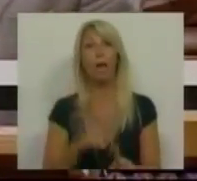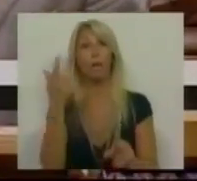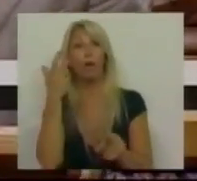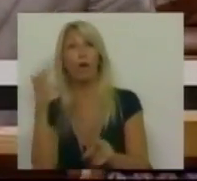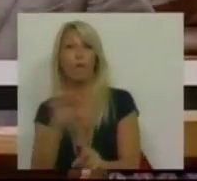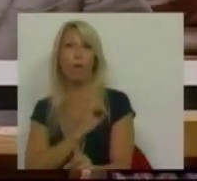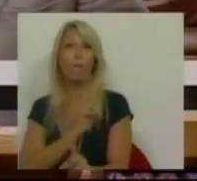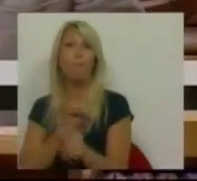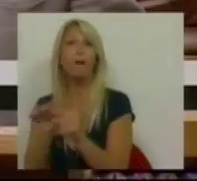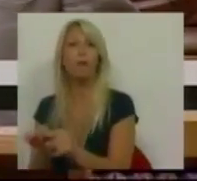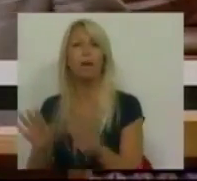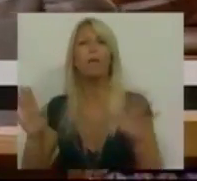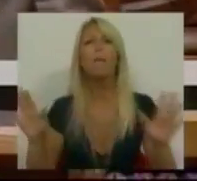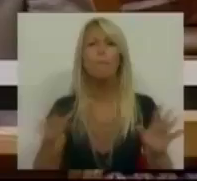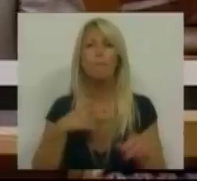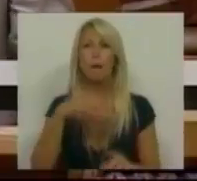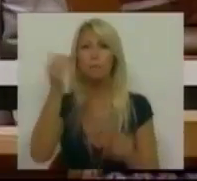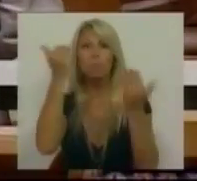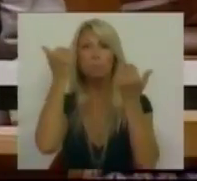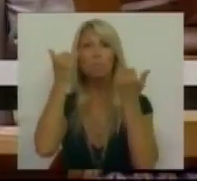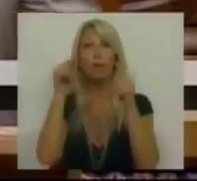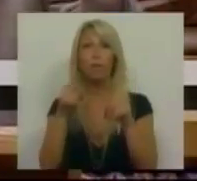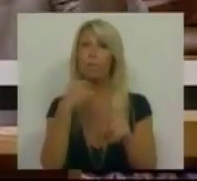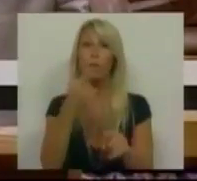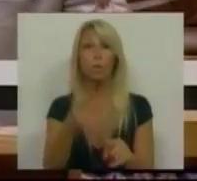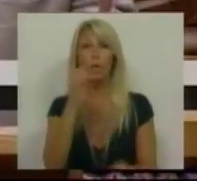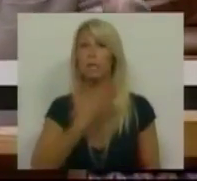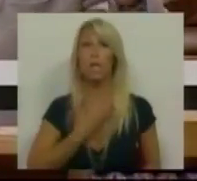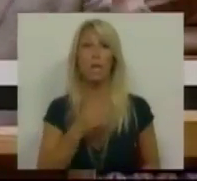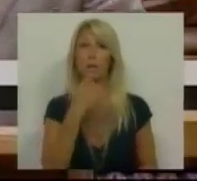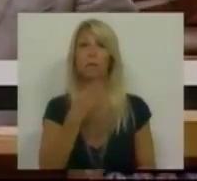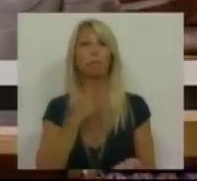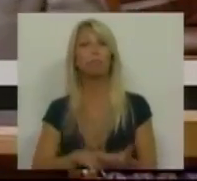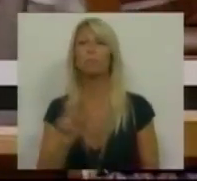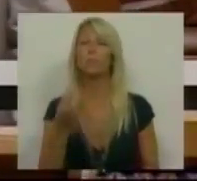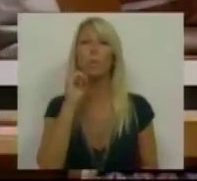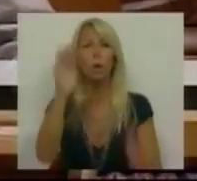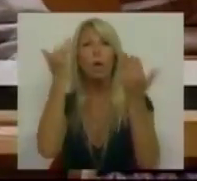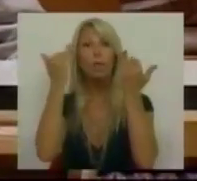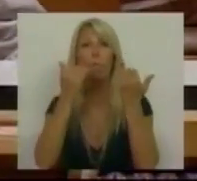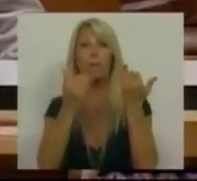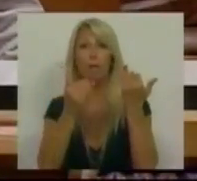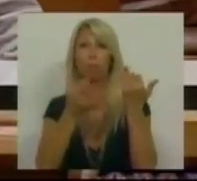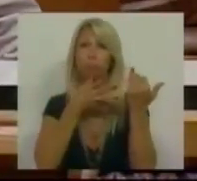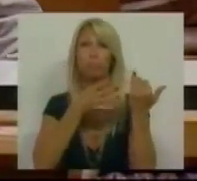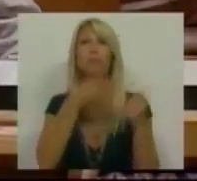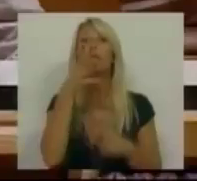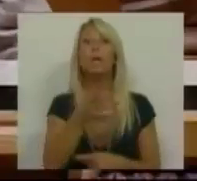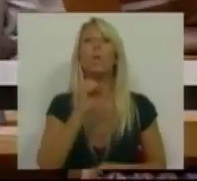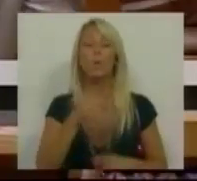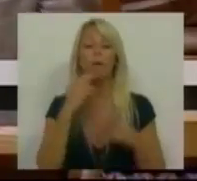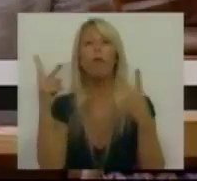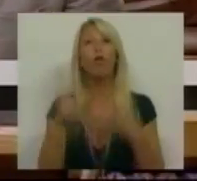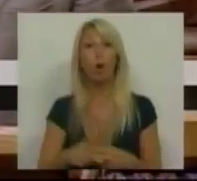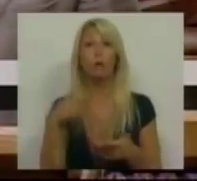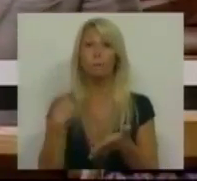já as notícias desmentem esta palavra do CDS. O que nos dizem as notícias é que, afinal, o corte da